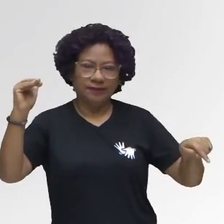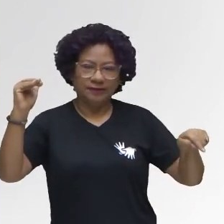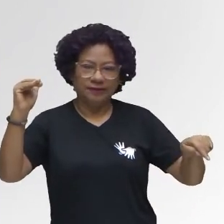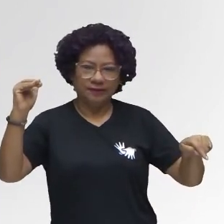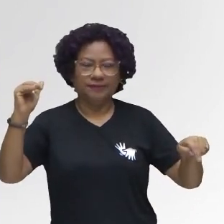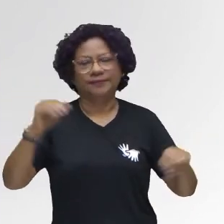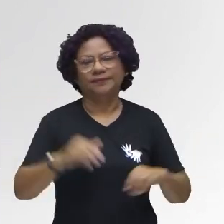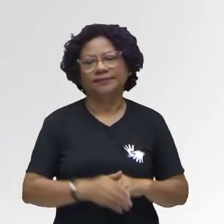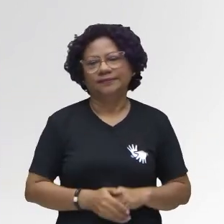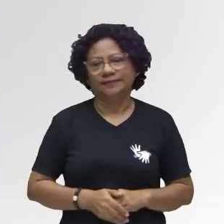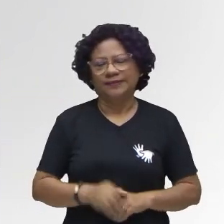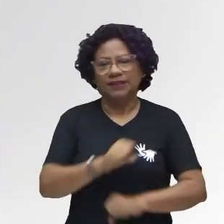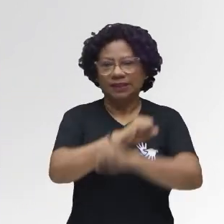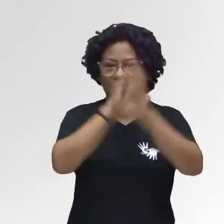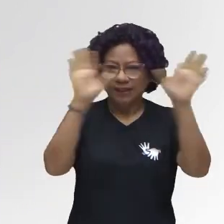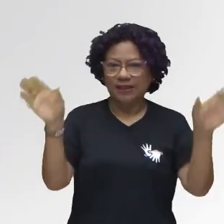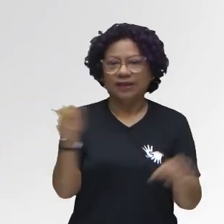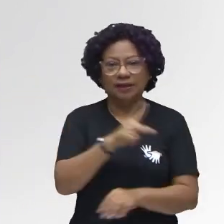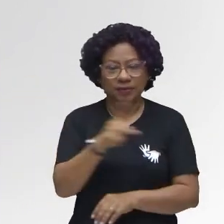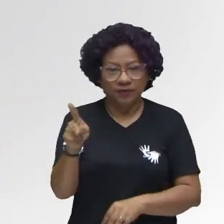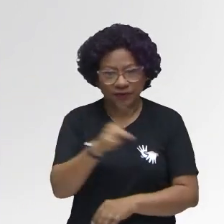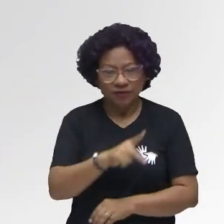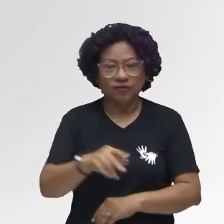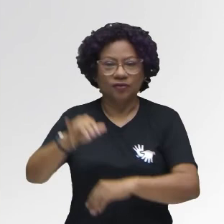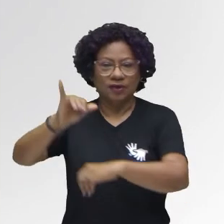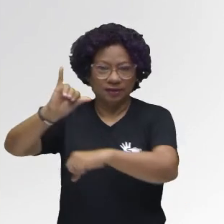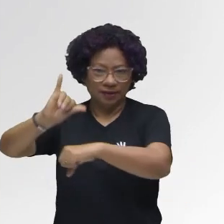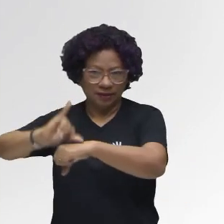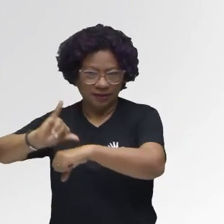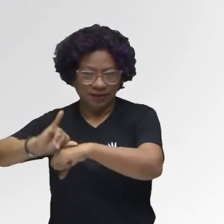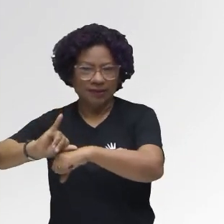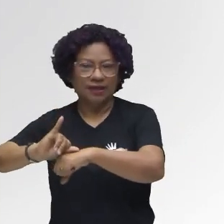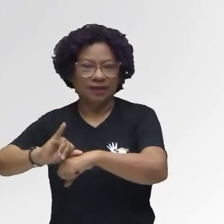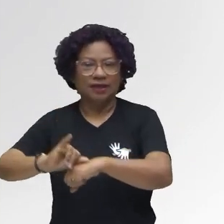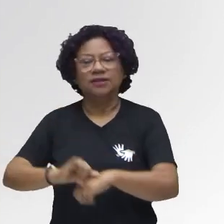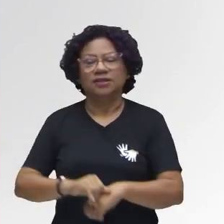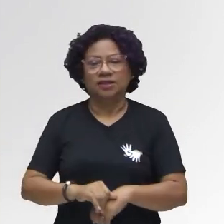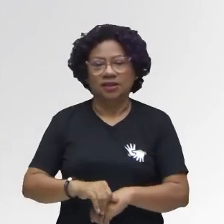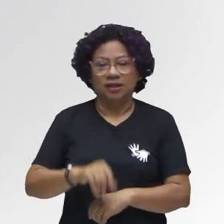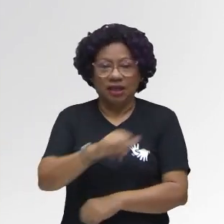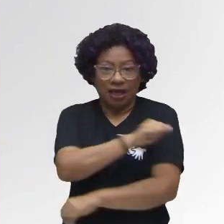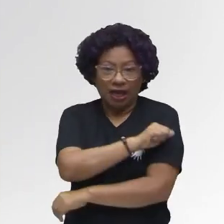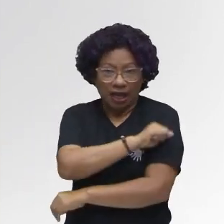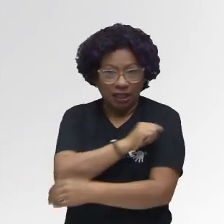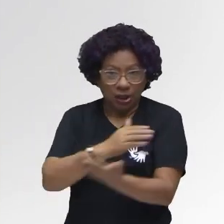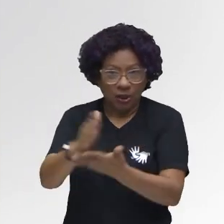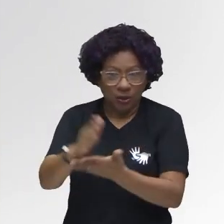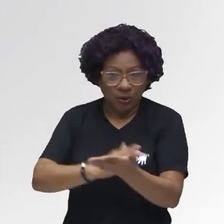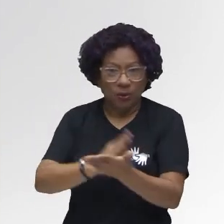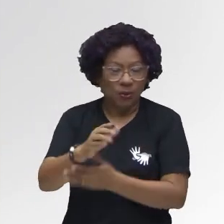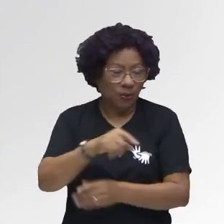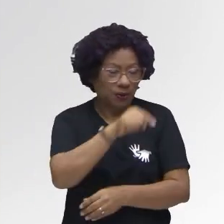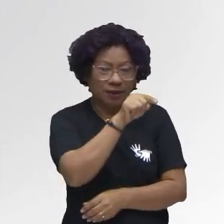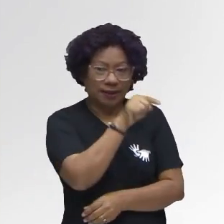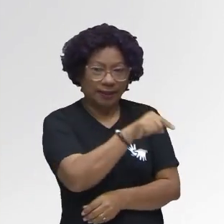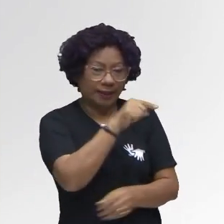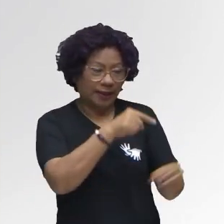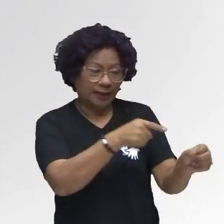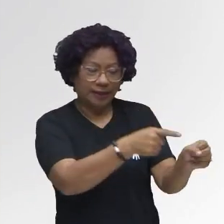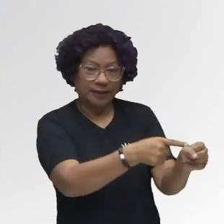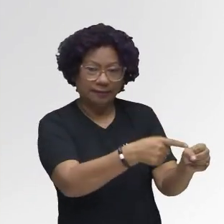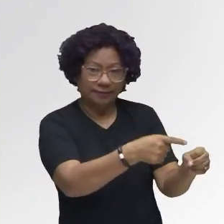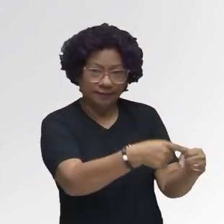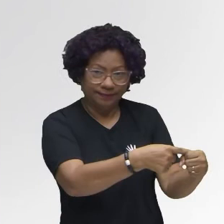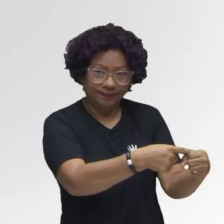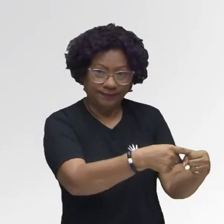na cidade, mas vocês estão no interior. Vocês fazem parte dessa população rural. Ainda a gente habitando o campo,